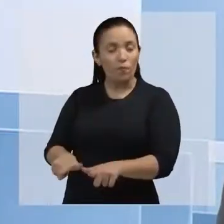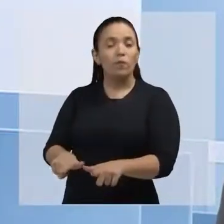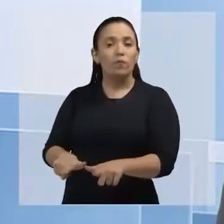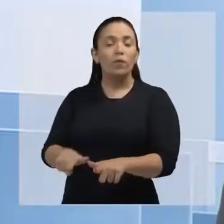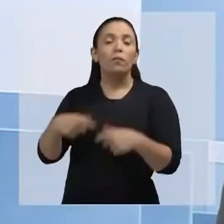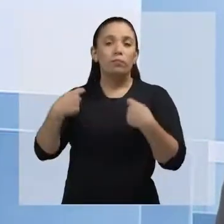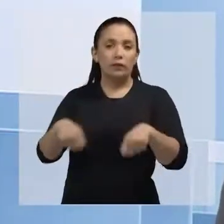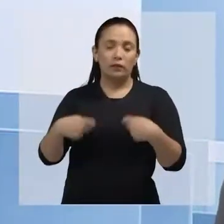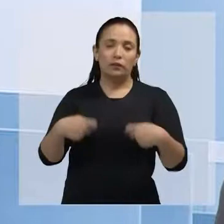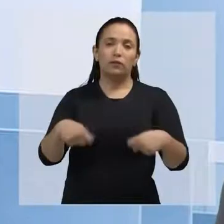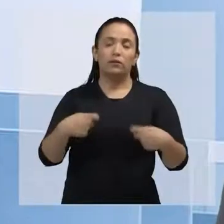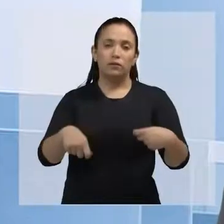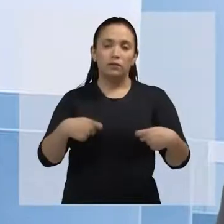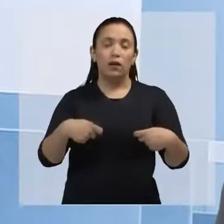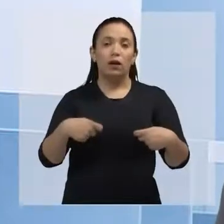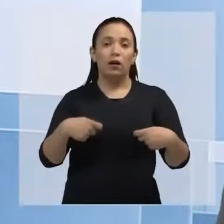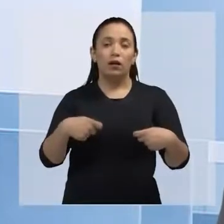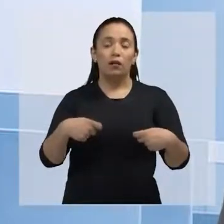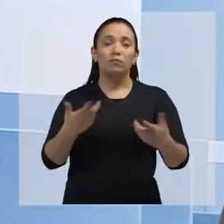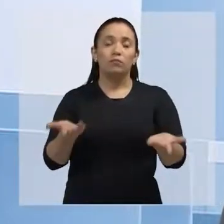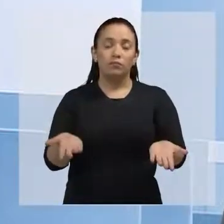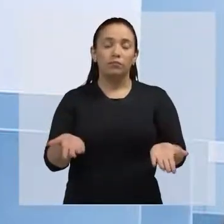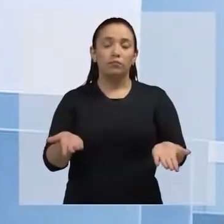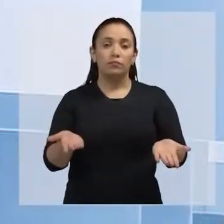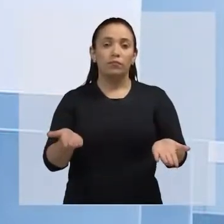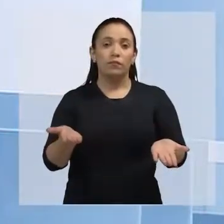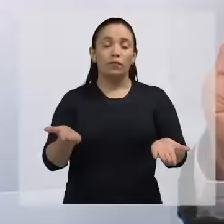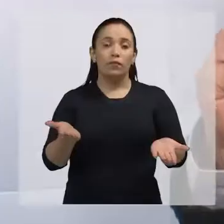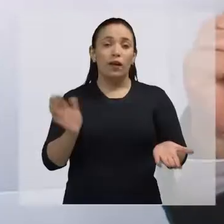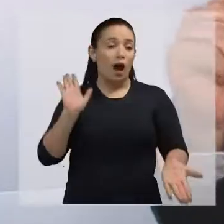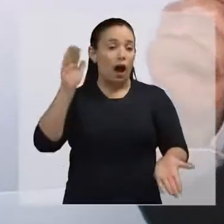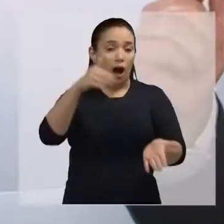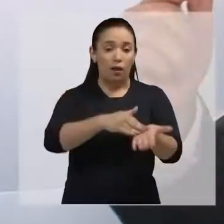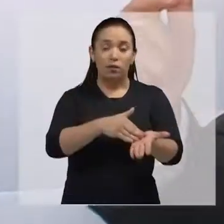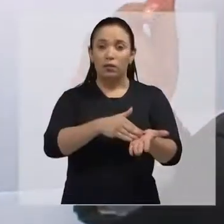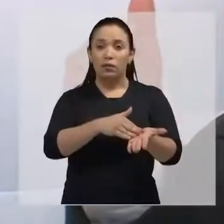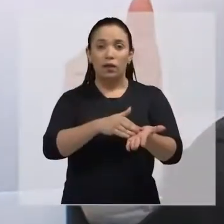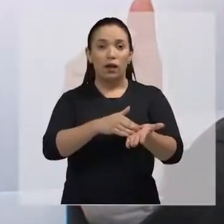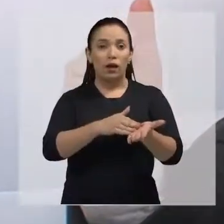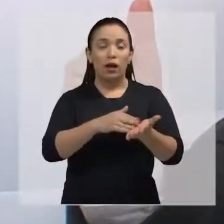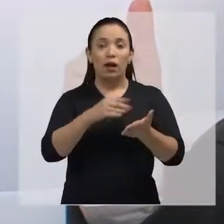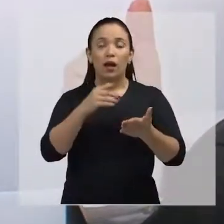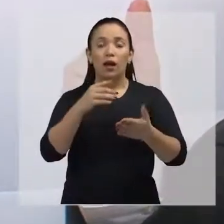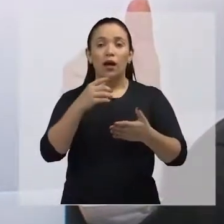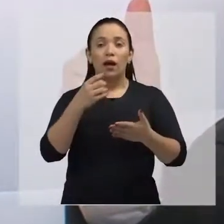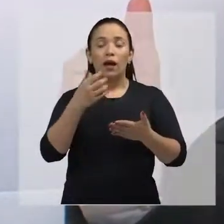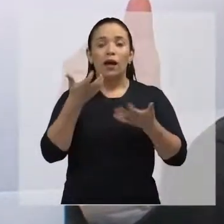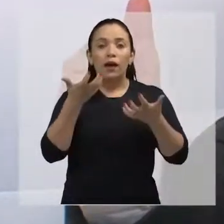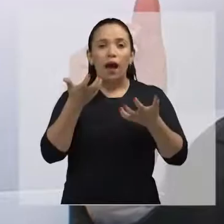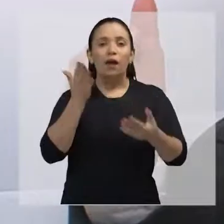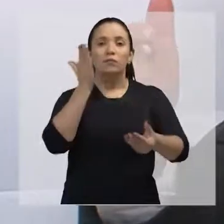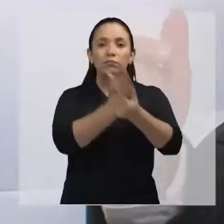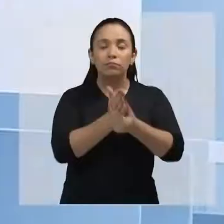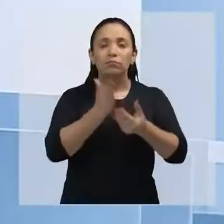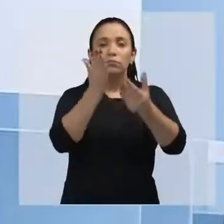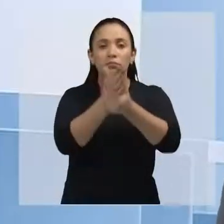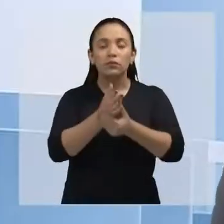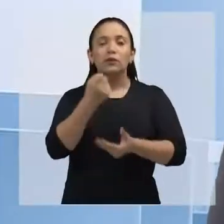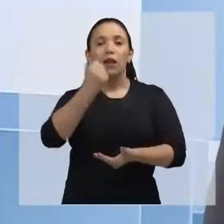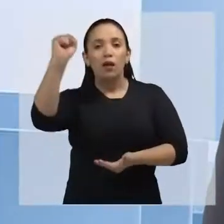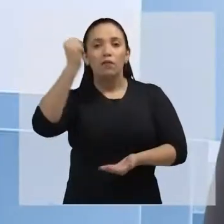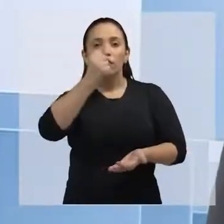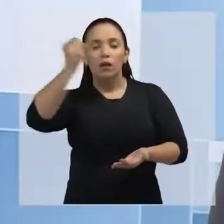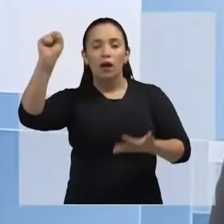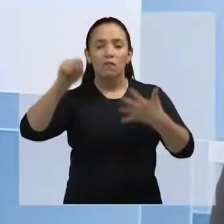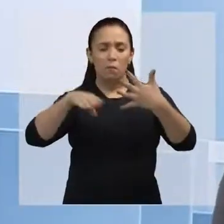Tem que ser levado em consideração ou não. Até o último nível de defesa. Pois é, não, se ele tem que